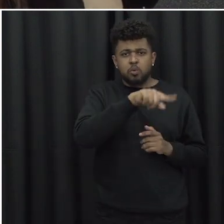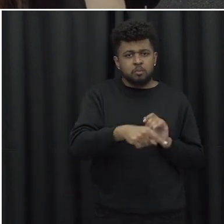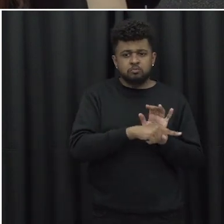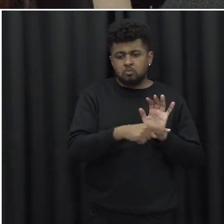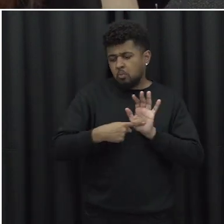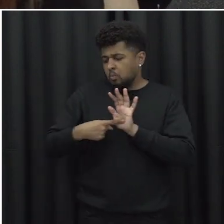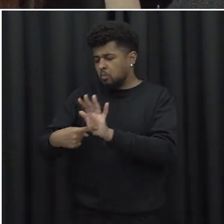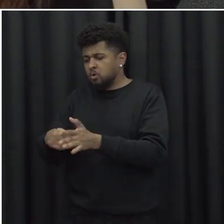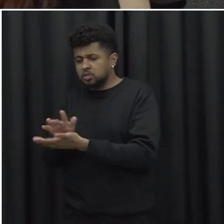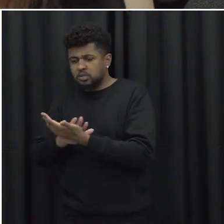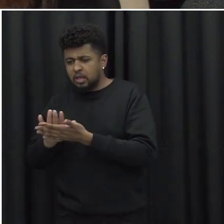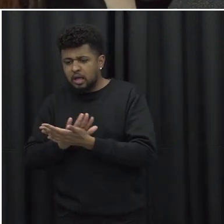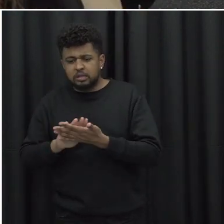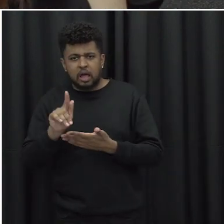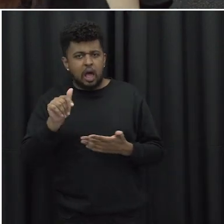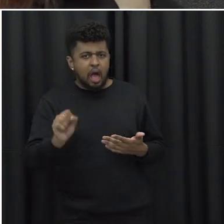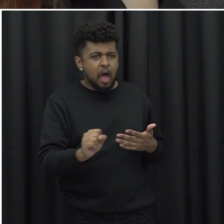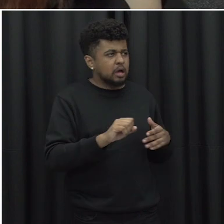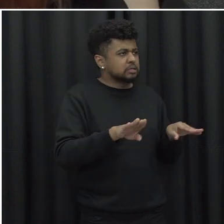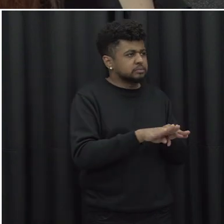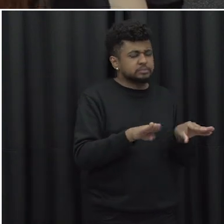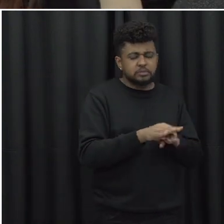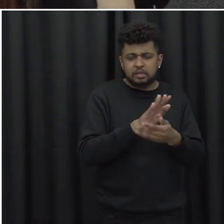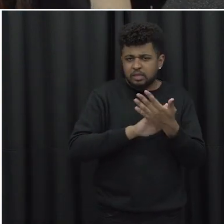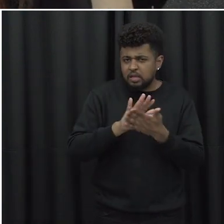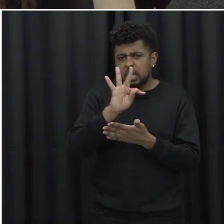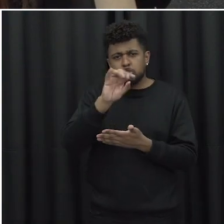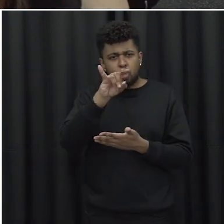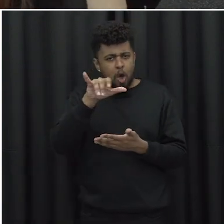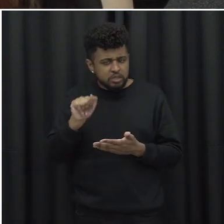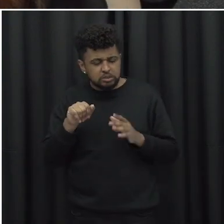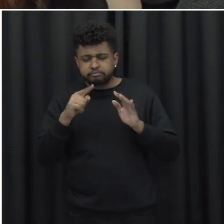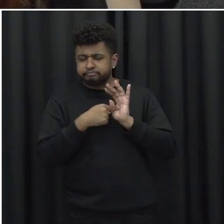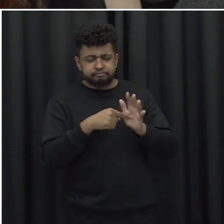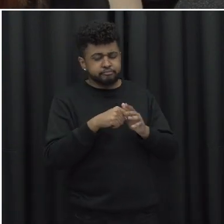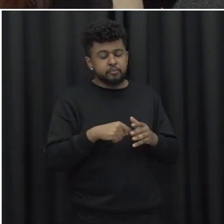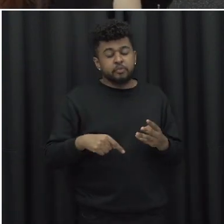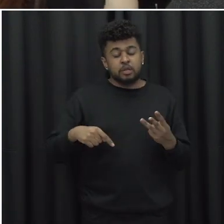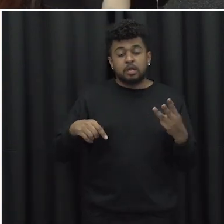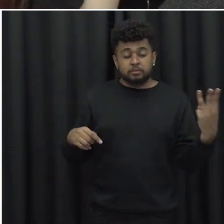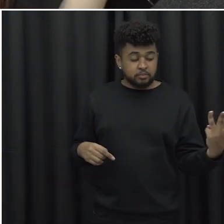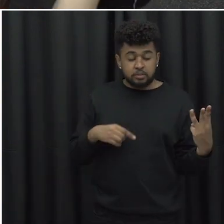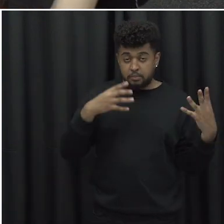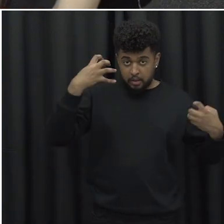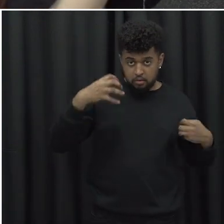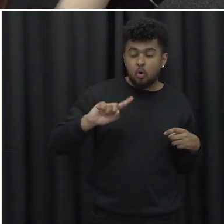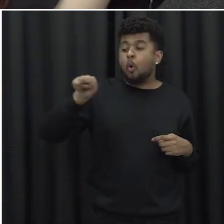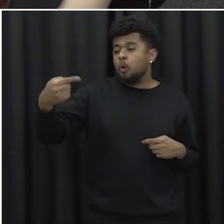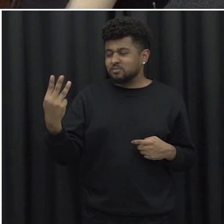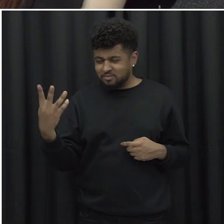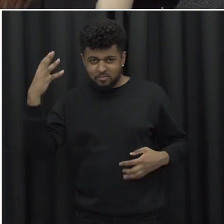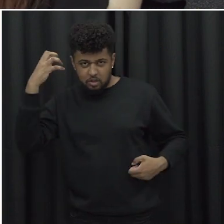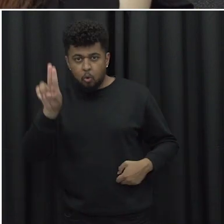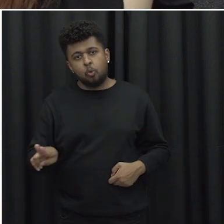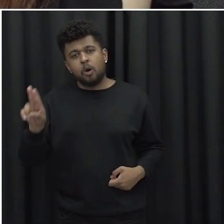seu recinto, não eram expostos a nenhum tipo de gás, a nenhuma substância tóxica, e outros 3